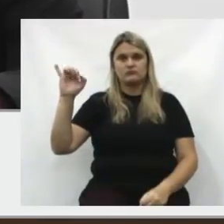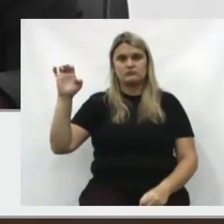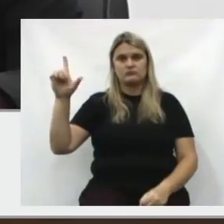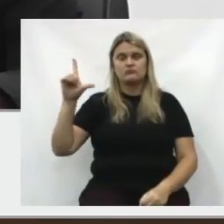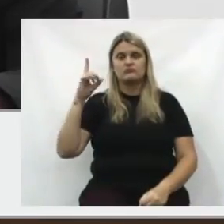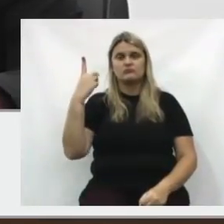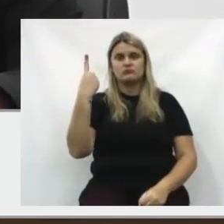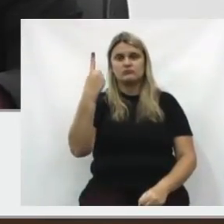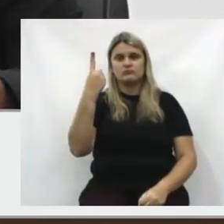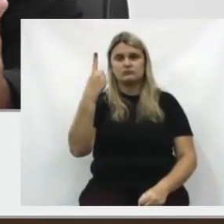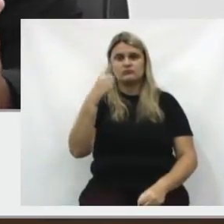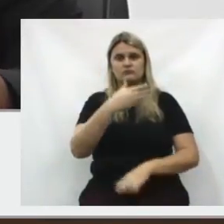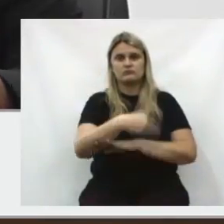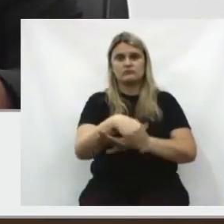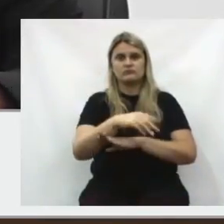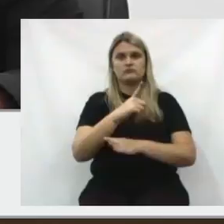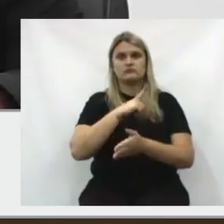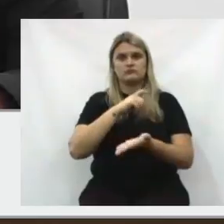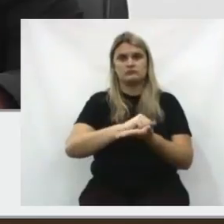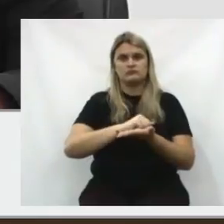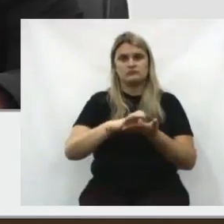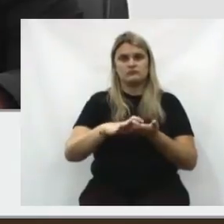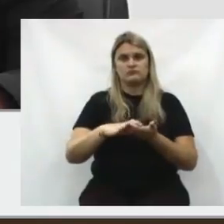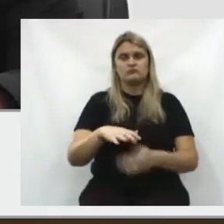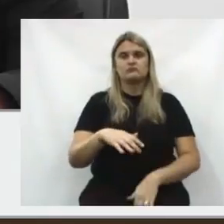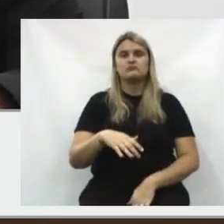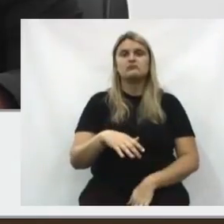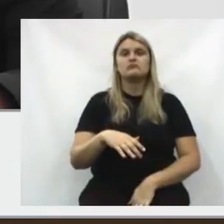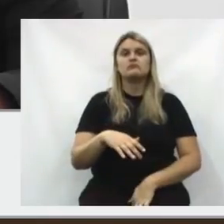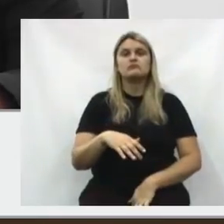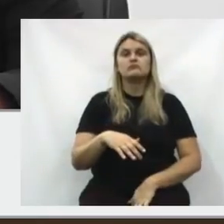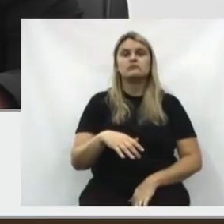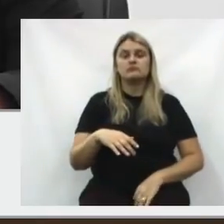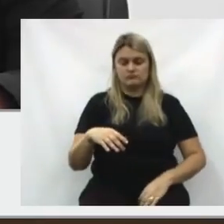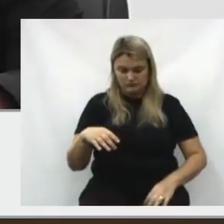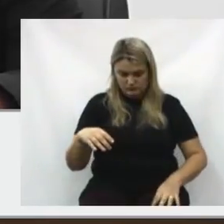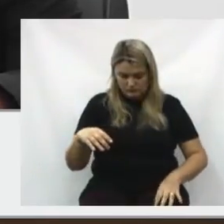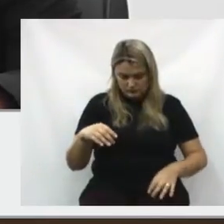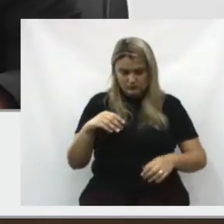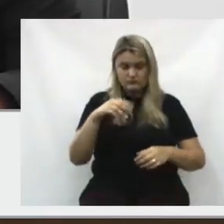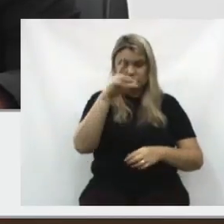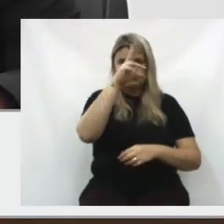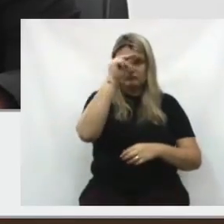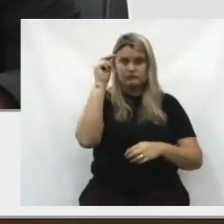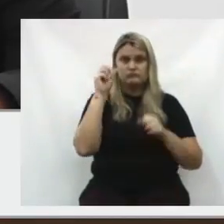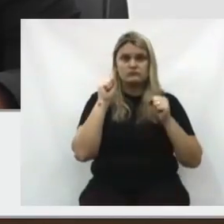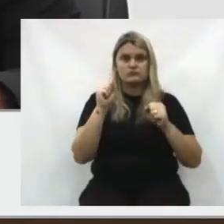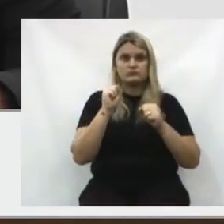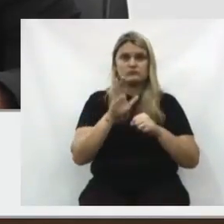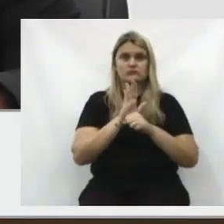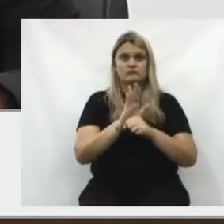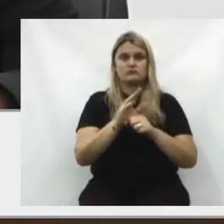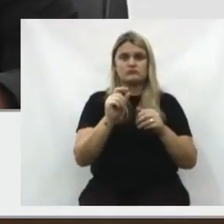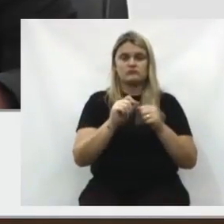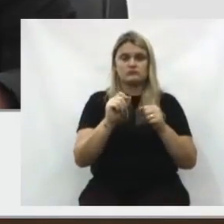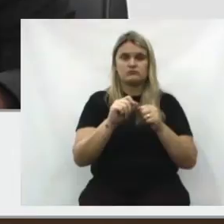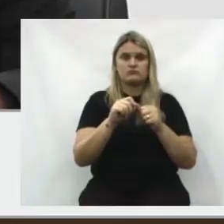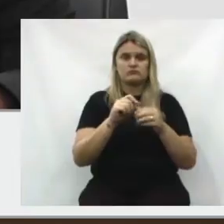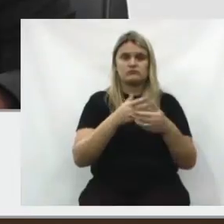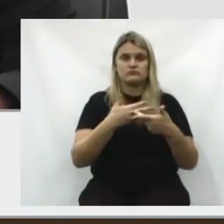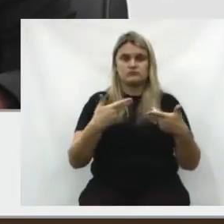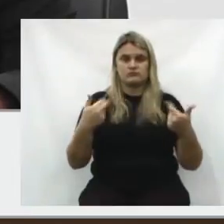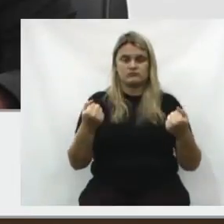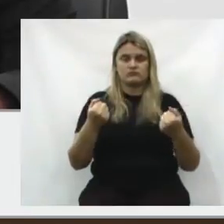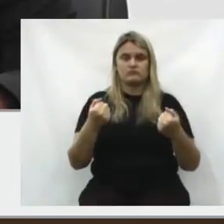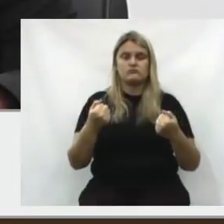pavimentada. Então, pedimos, né, para que o Executivo Municipal dê atenção a fim de